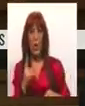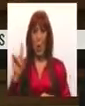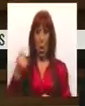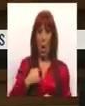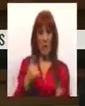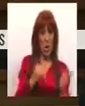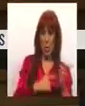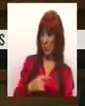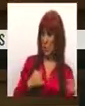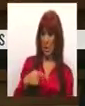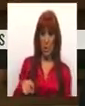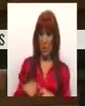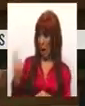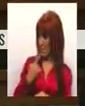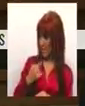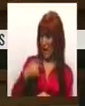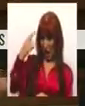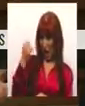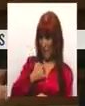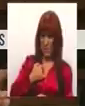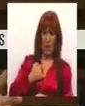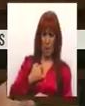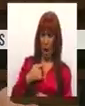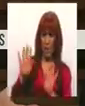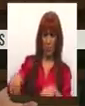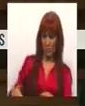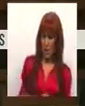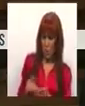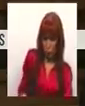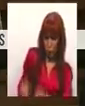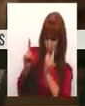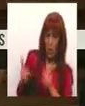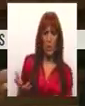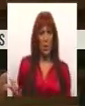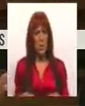fosse norte-americano e me estivessem a acusar de crimes, evidentemente que não estava a negociar,